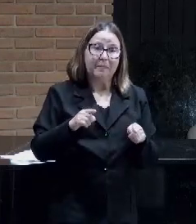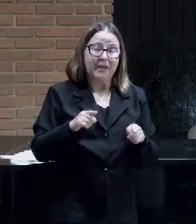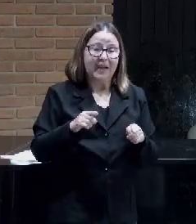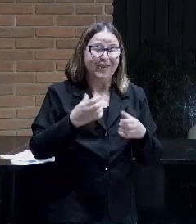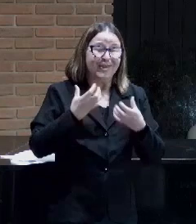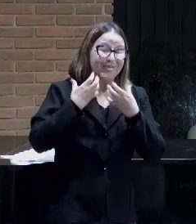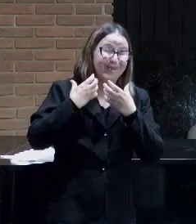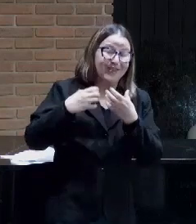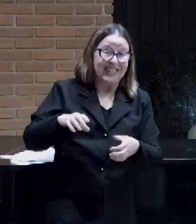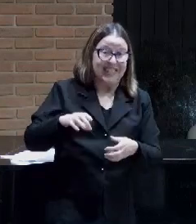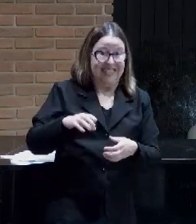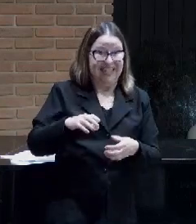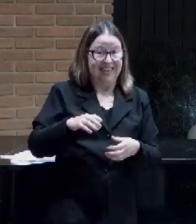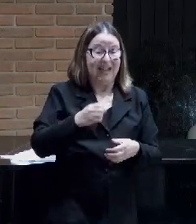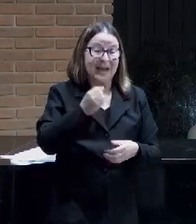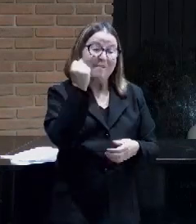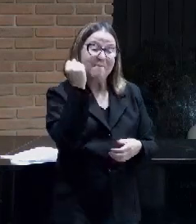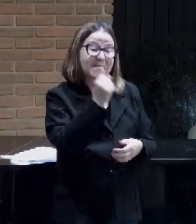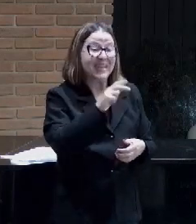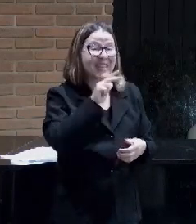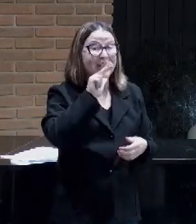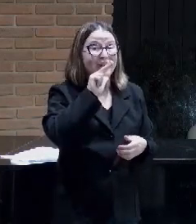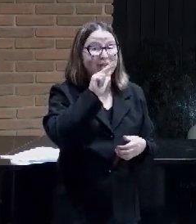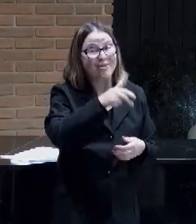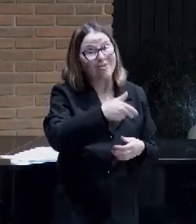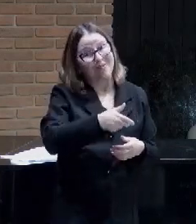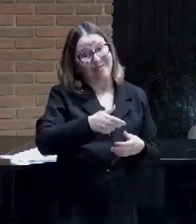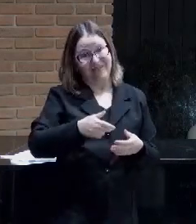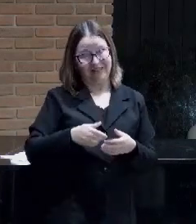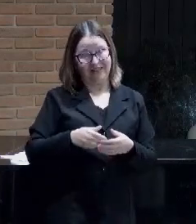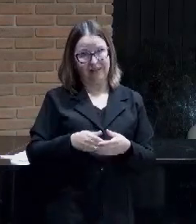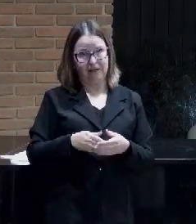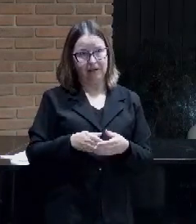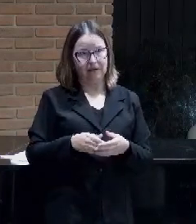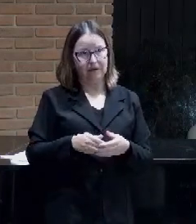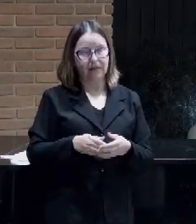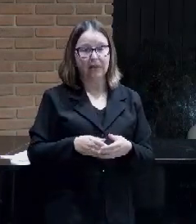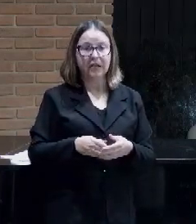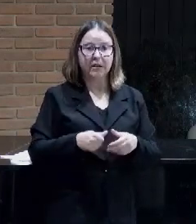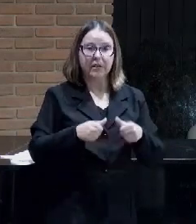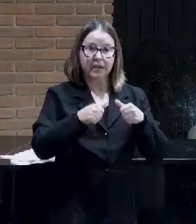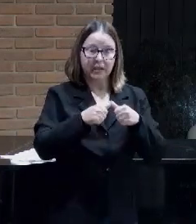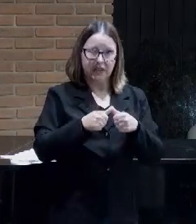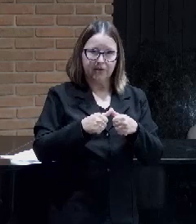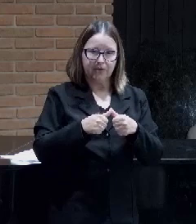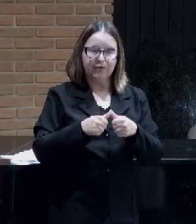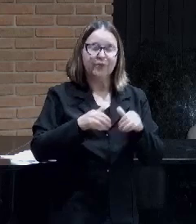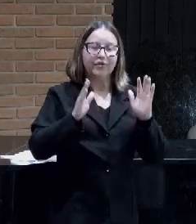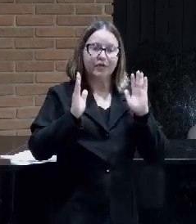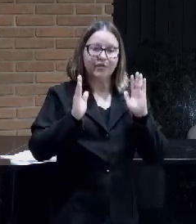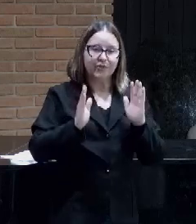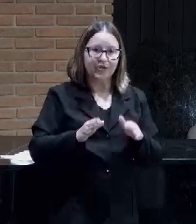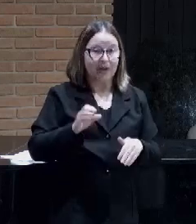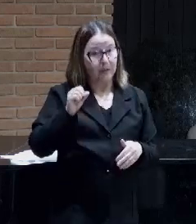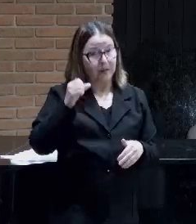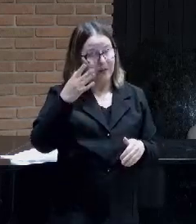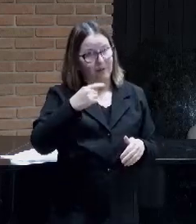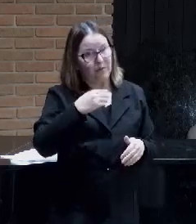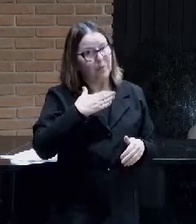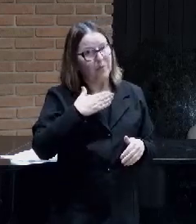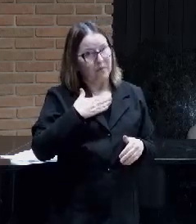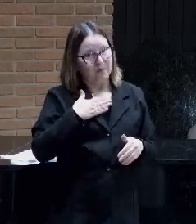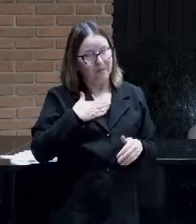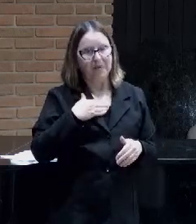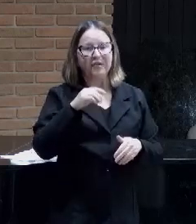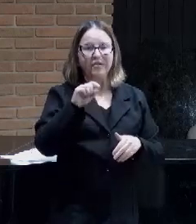salvos. Quantas são as vezes, e isso já aconteceu muitas vezes comigo, eu já imagino que talvez já tenha acontecido com você, que nós vemos